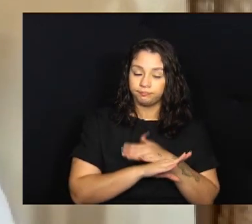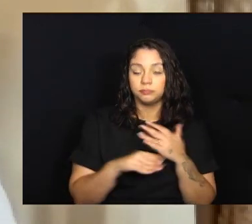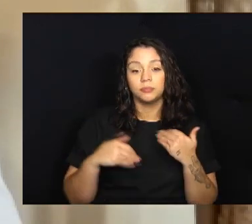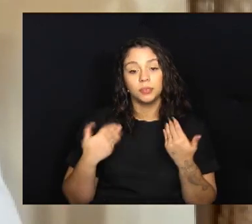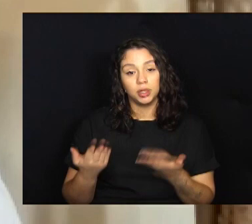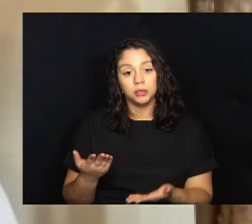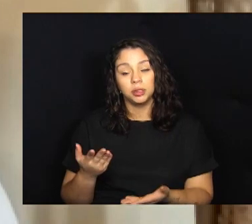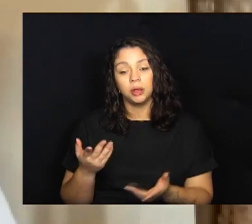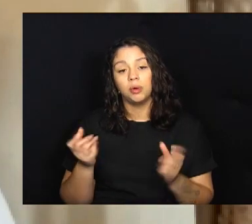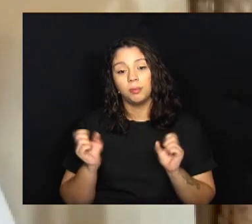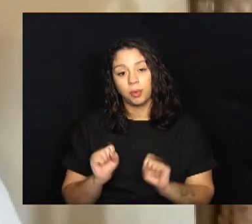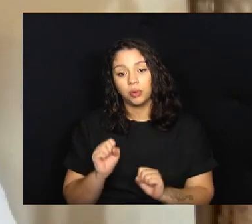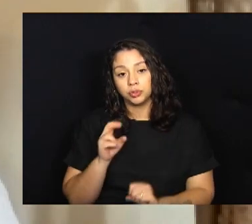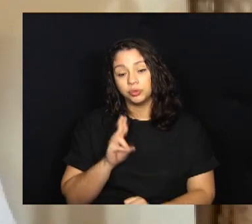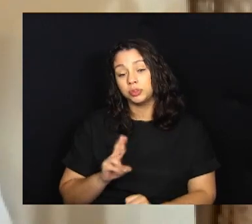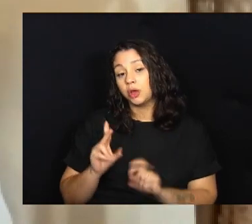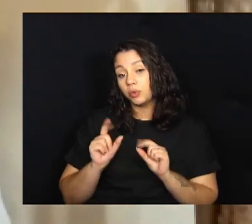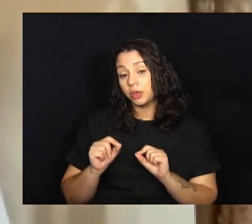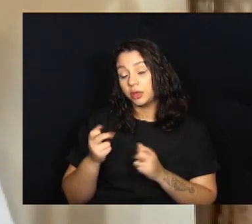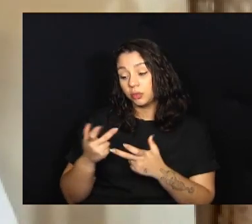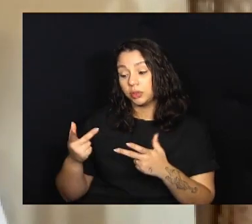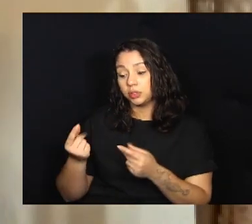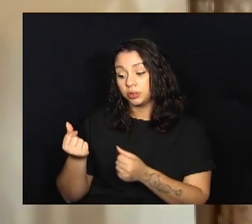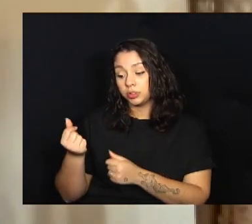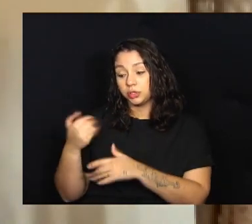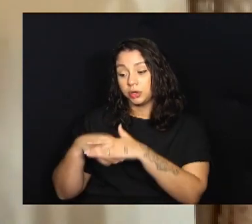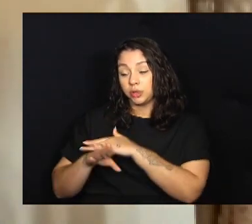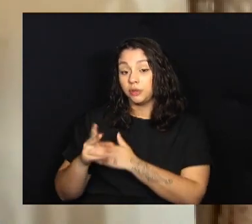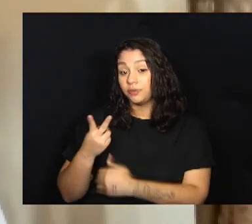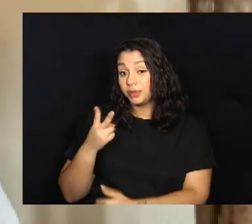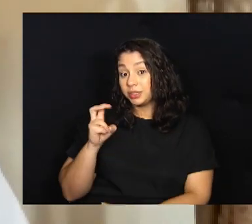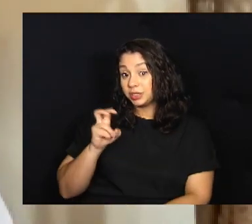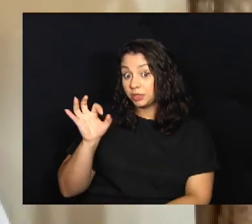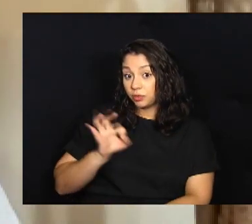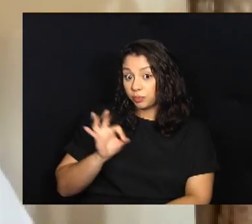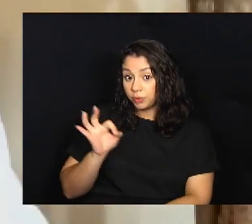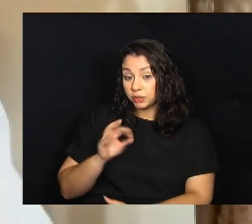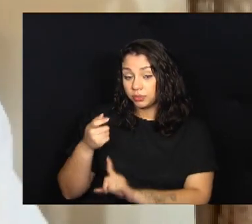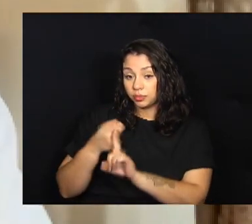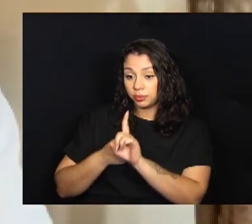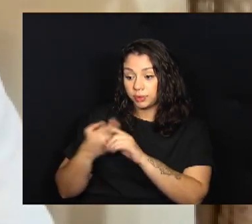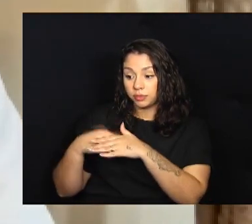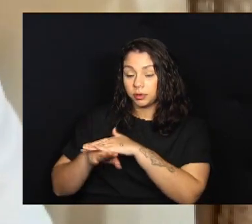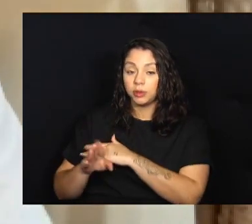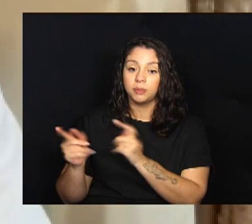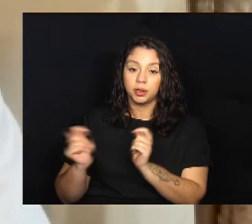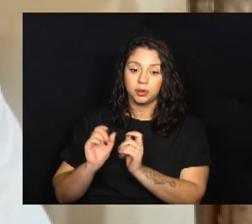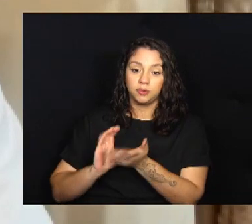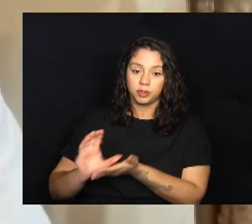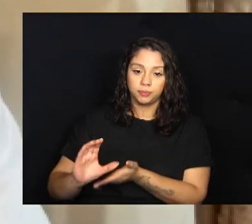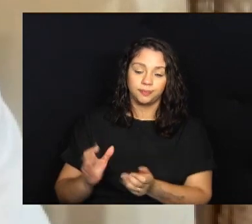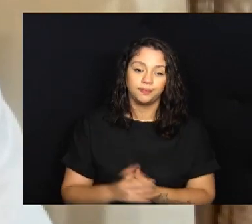pode usar uma matemática de armazenar pelo menos 20% ao mês para fazer os investimentos.